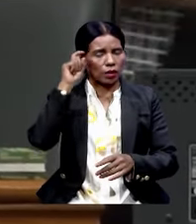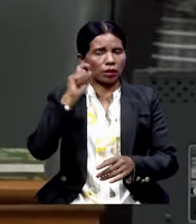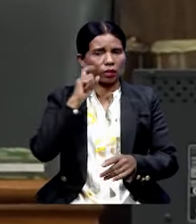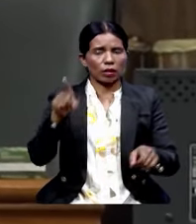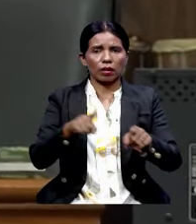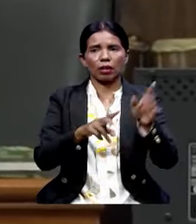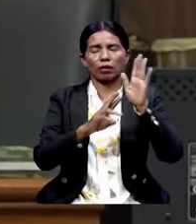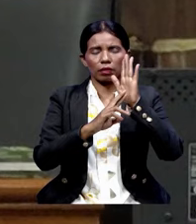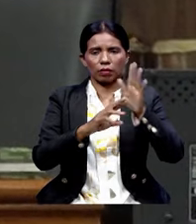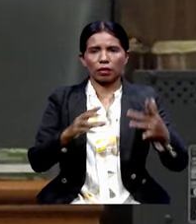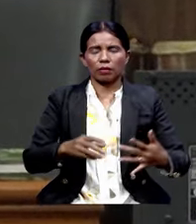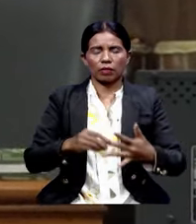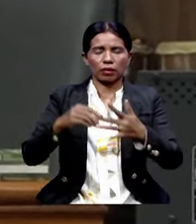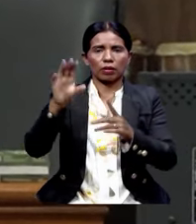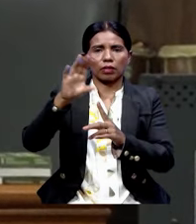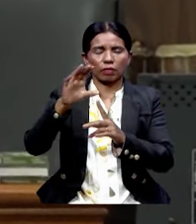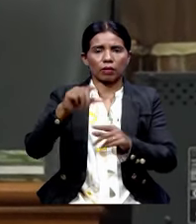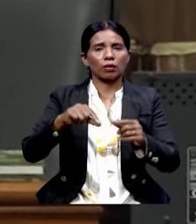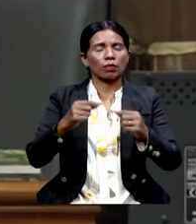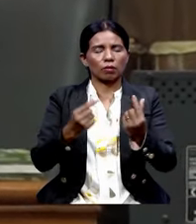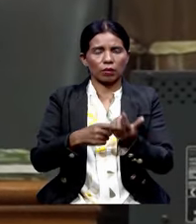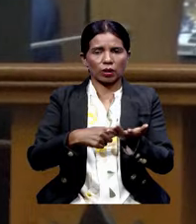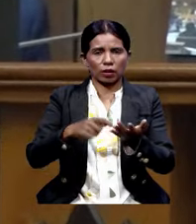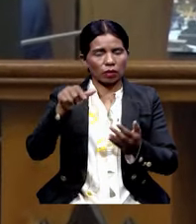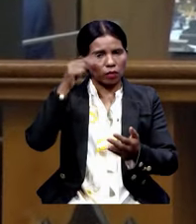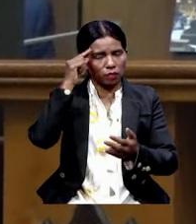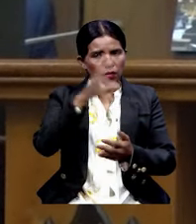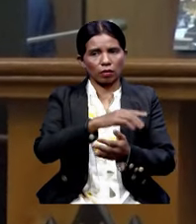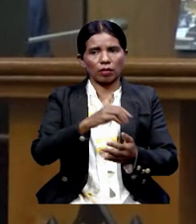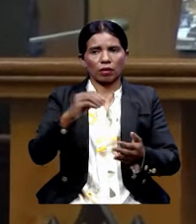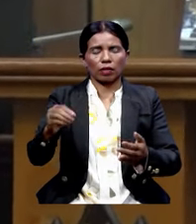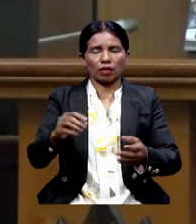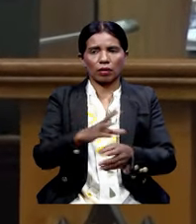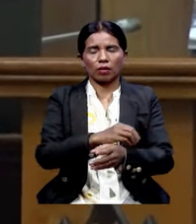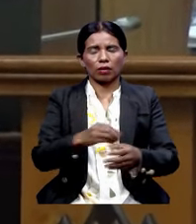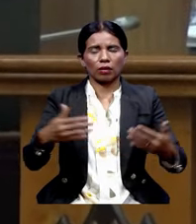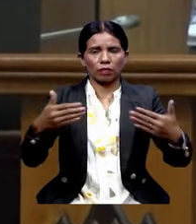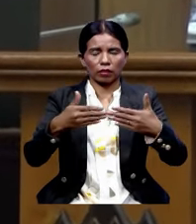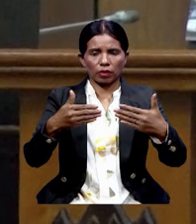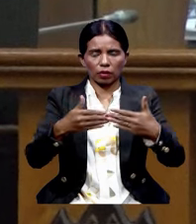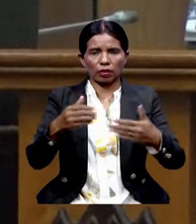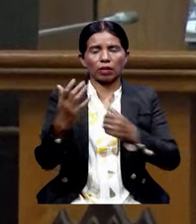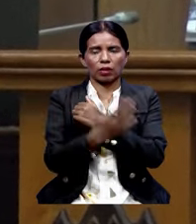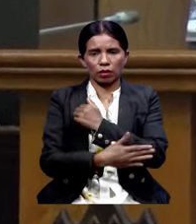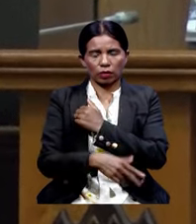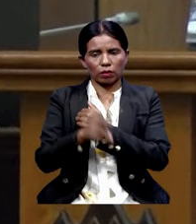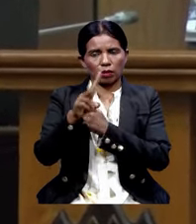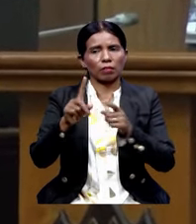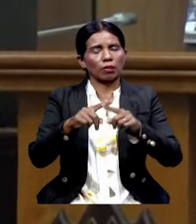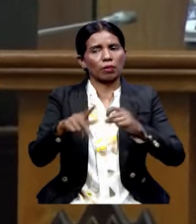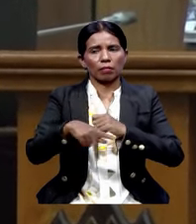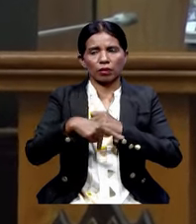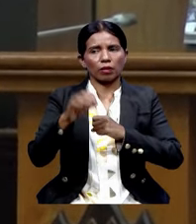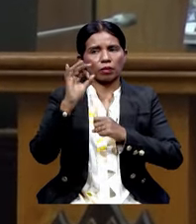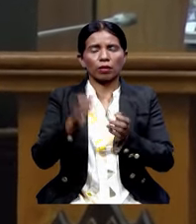da representante especial no chefe da equipa técnica Governo Nian, para delimitação definitiva fronteira terrestre entre a Nação Rua. Mas bem, bancada